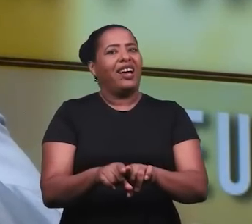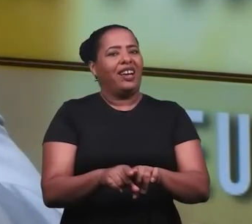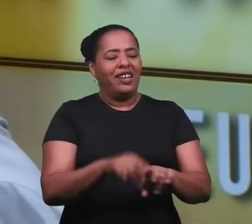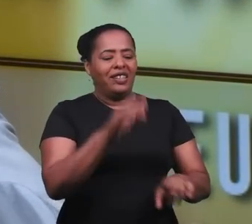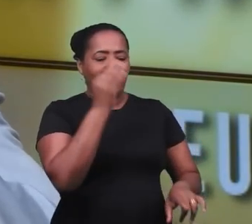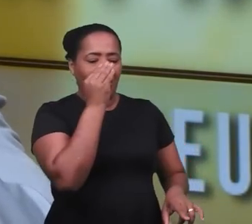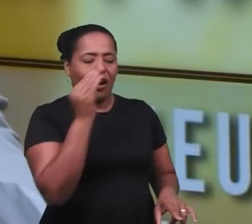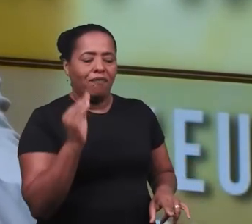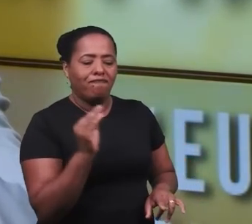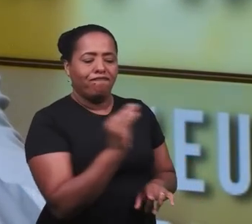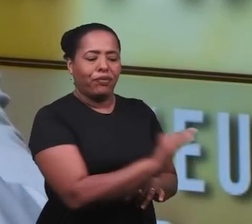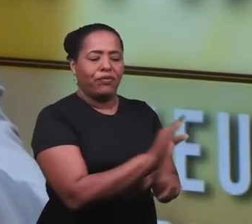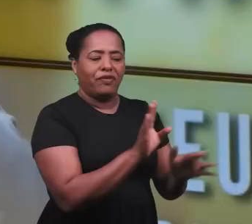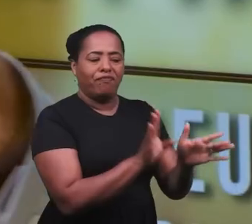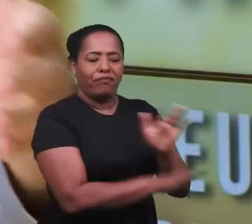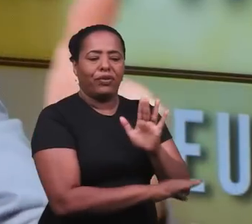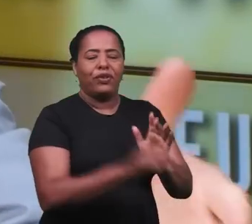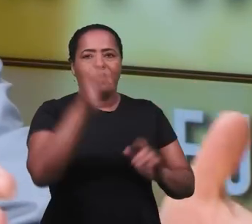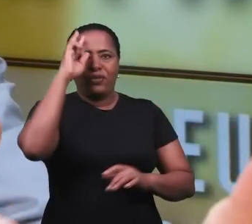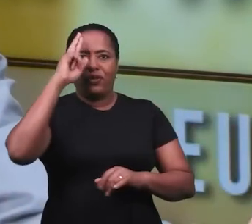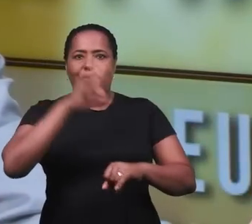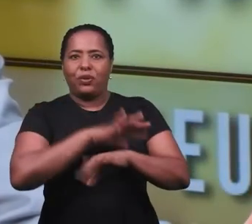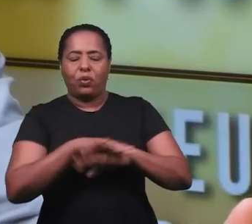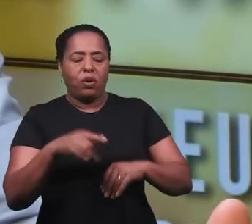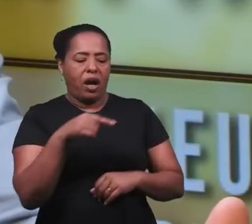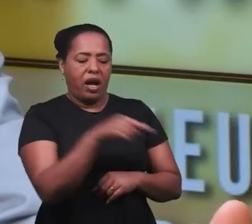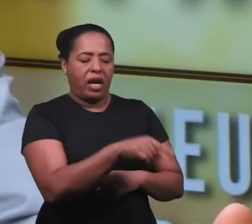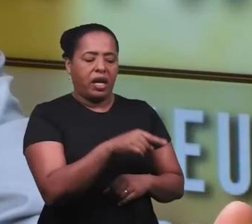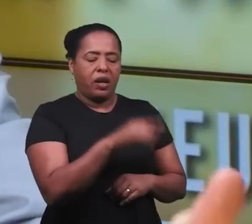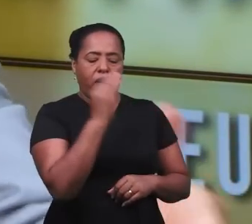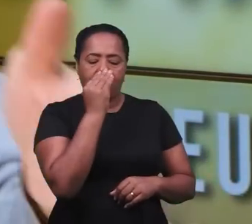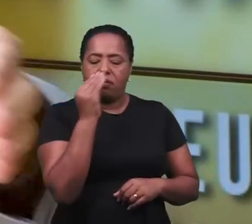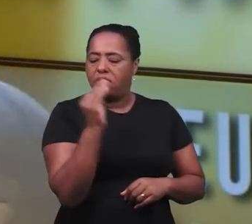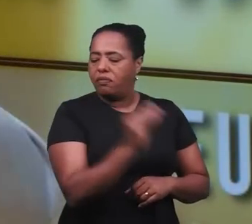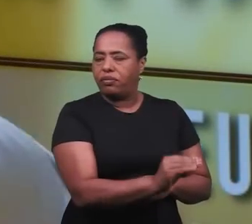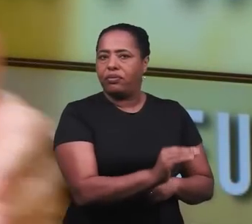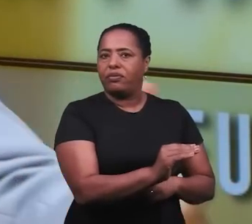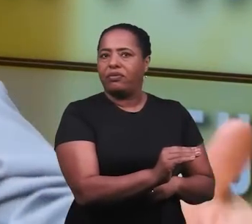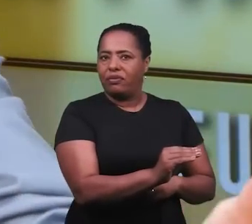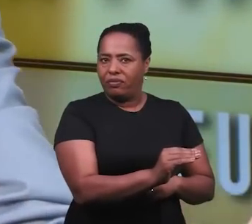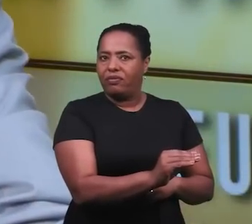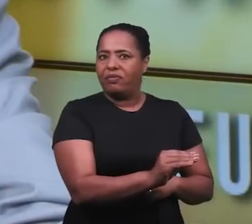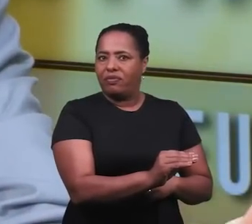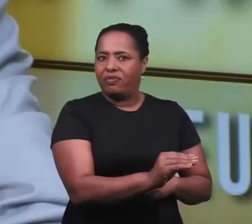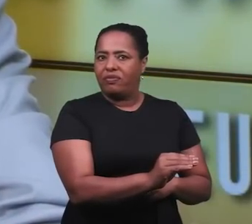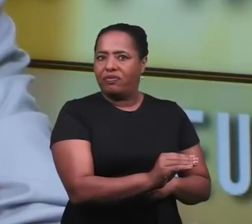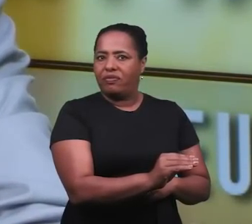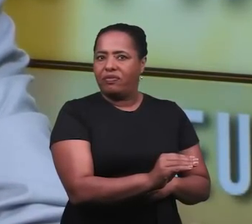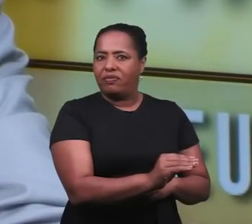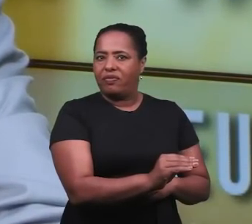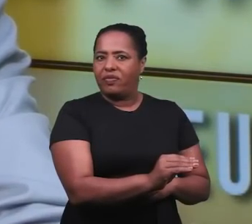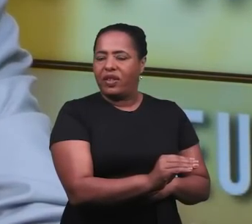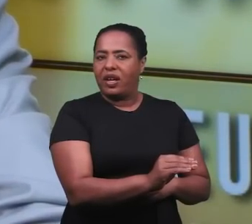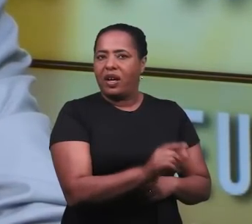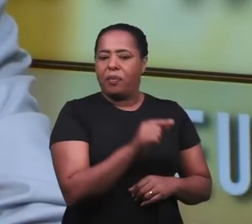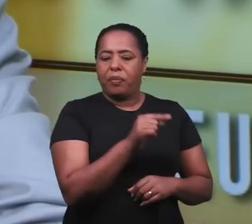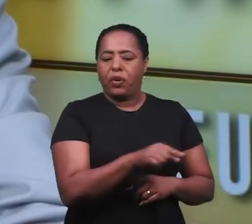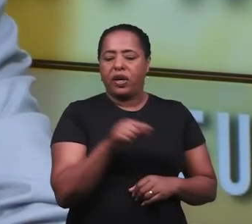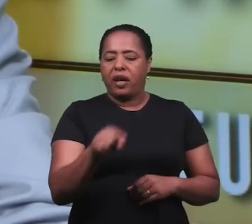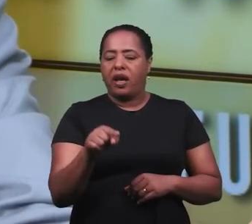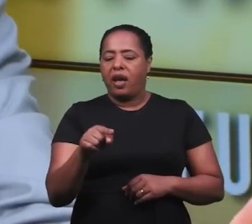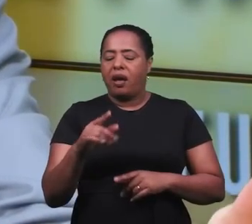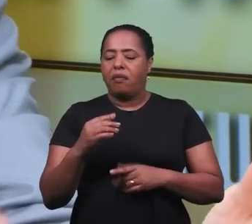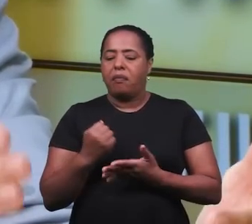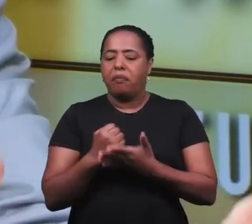curar outras coisas. Você renuncia aqui... É verdade. Aí o Senhor curou. Esse tempo aqui eu renunciei porque eu